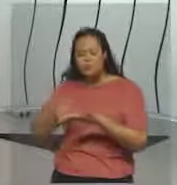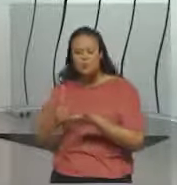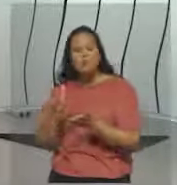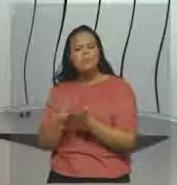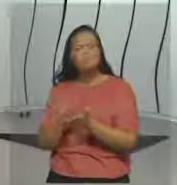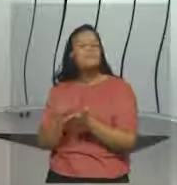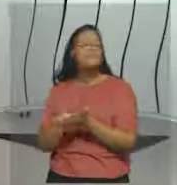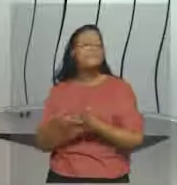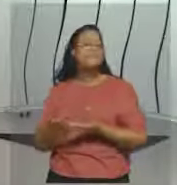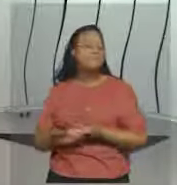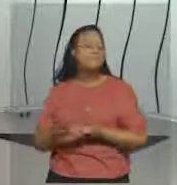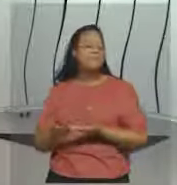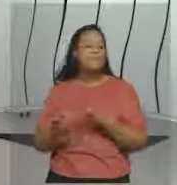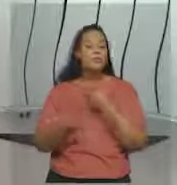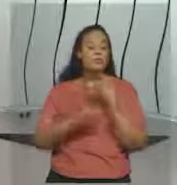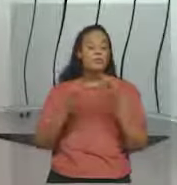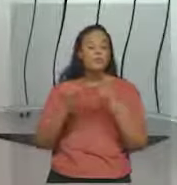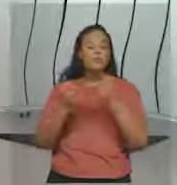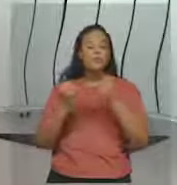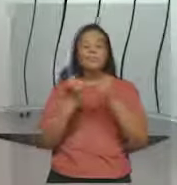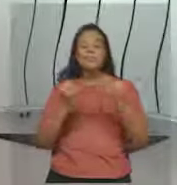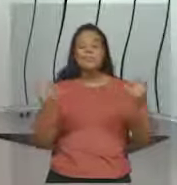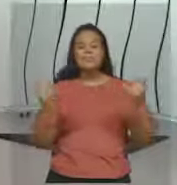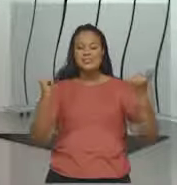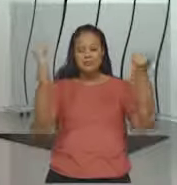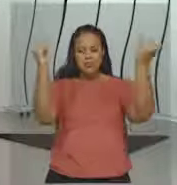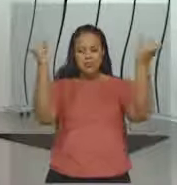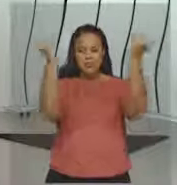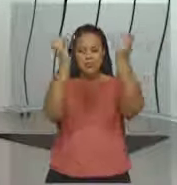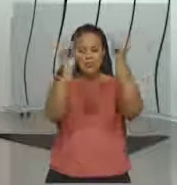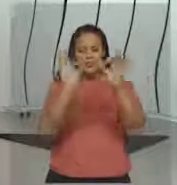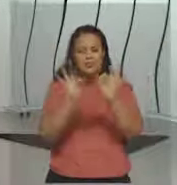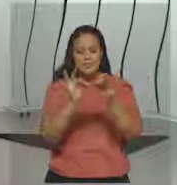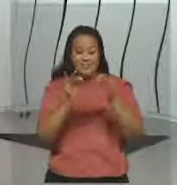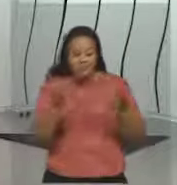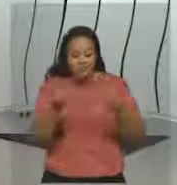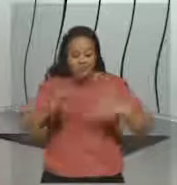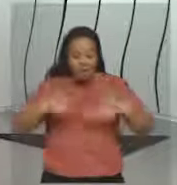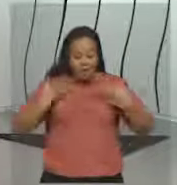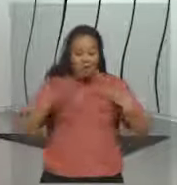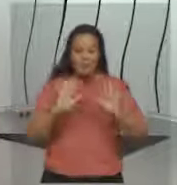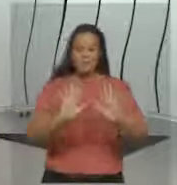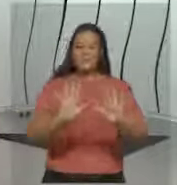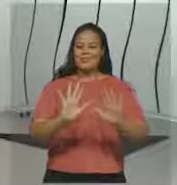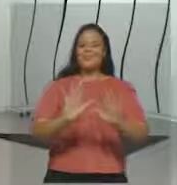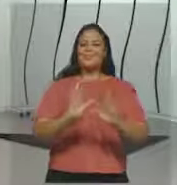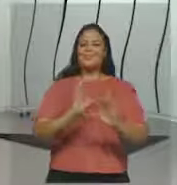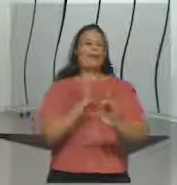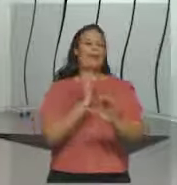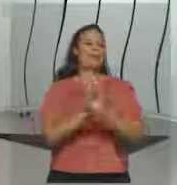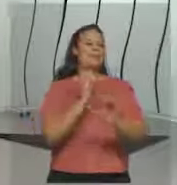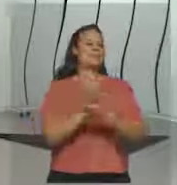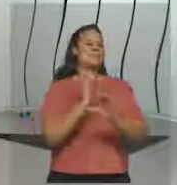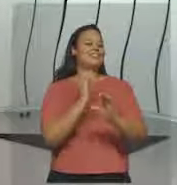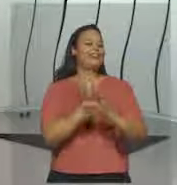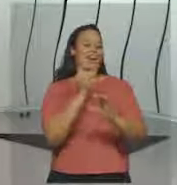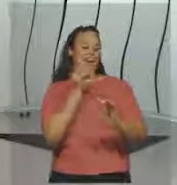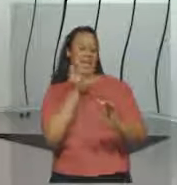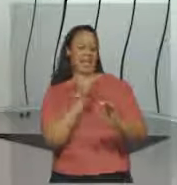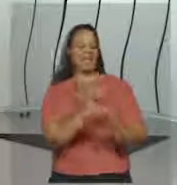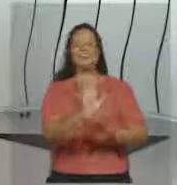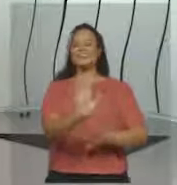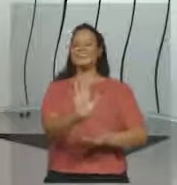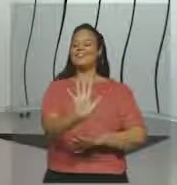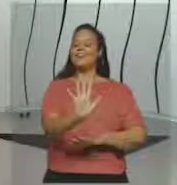falar principalmente de circuitos simples, então não precisa de se assustar, você não tem que ser um engenheiro elétrico para entender isso. Nós